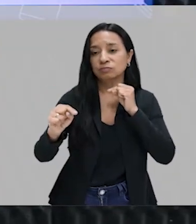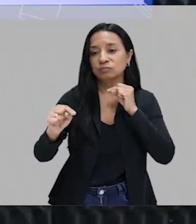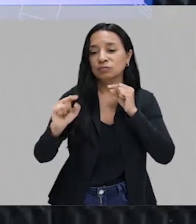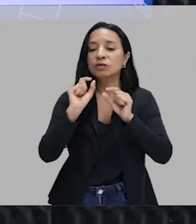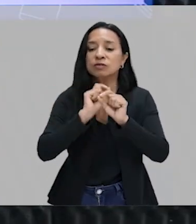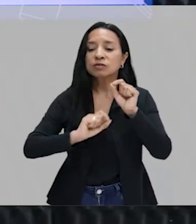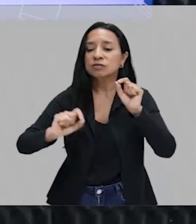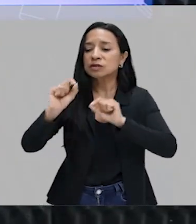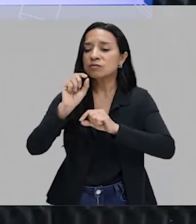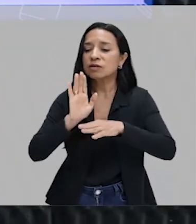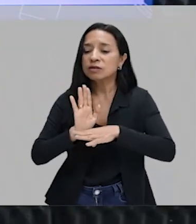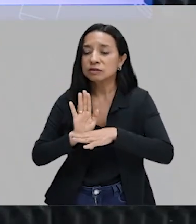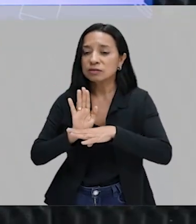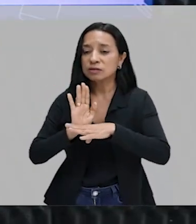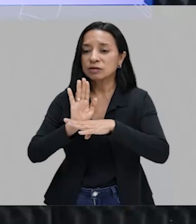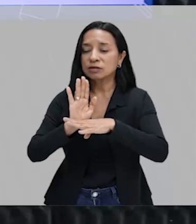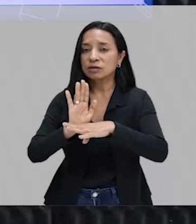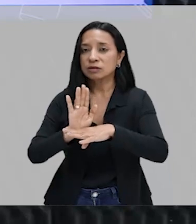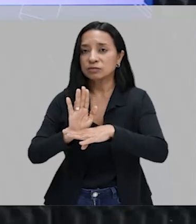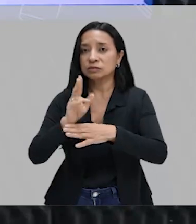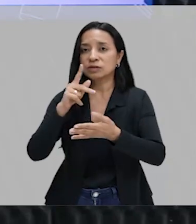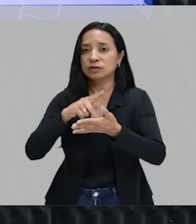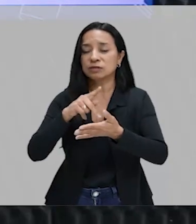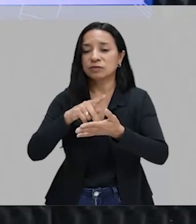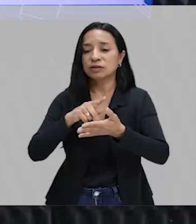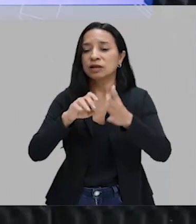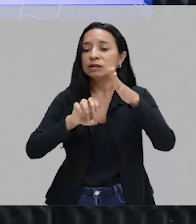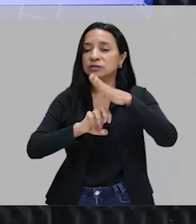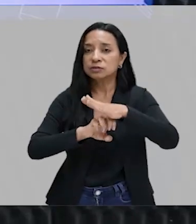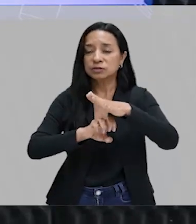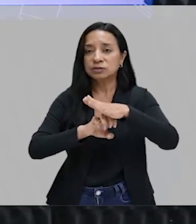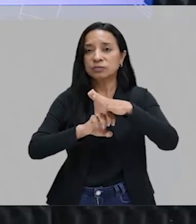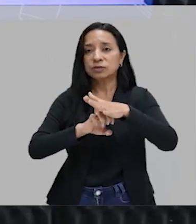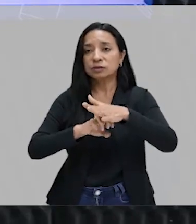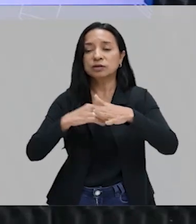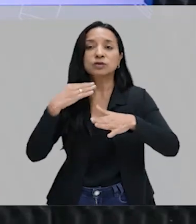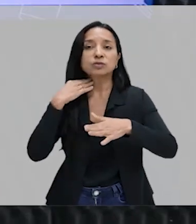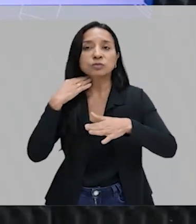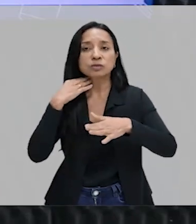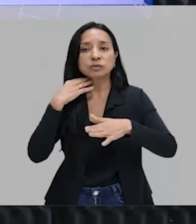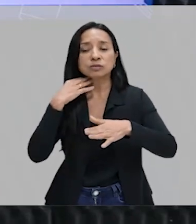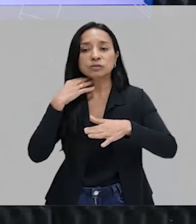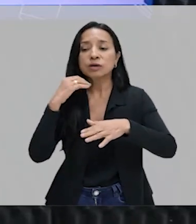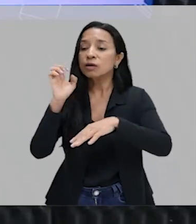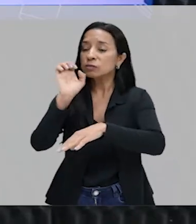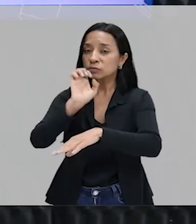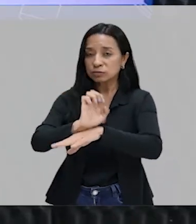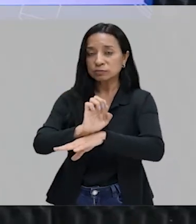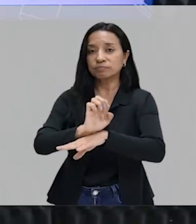vai socorrer, na verdade, as empresas e os bancos é o Estado,